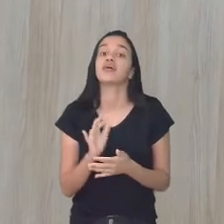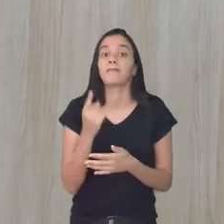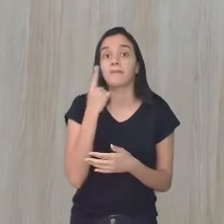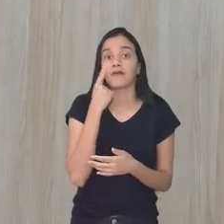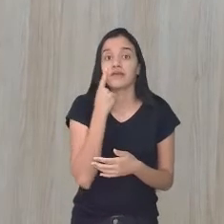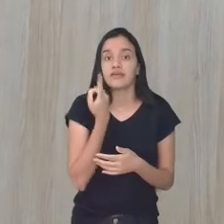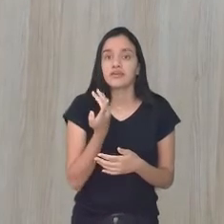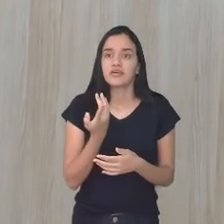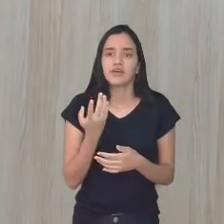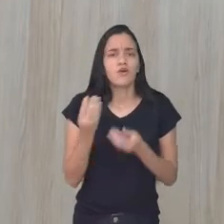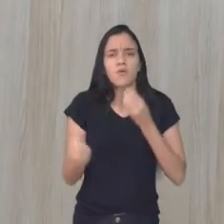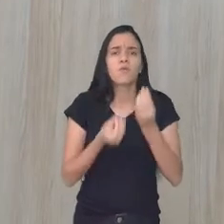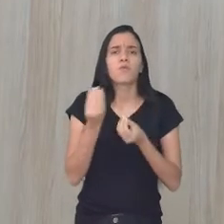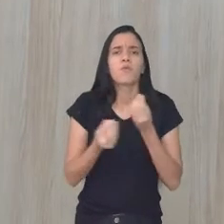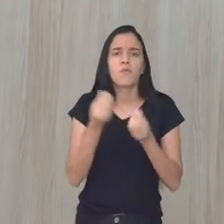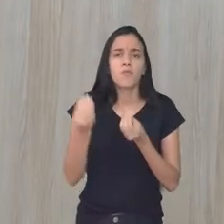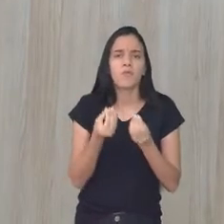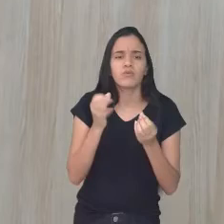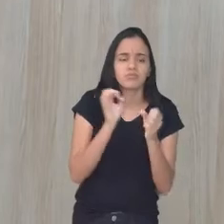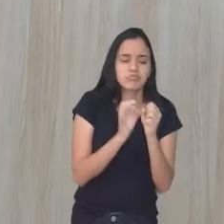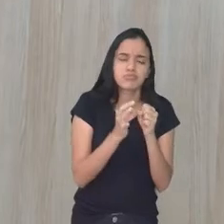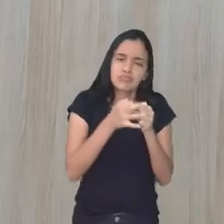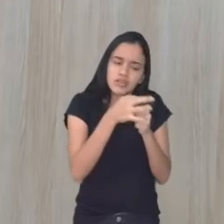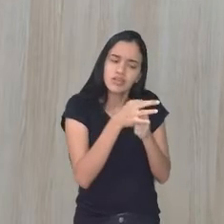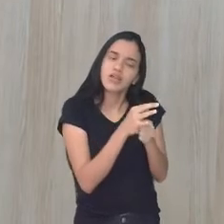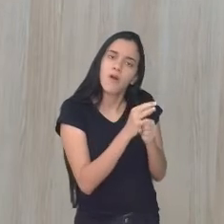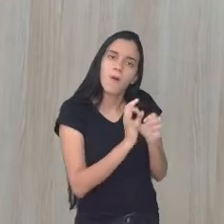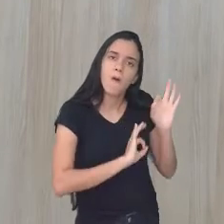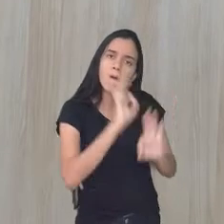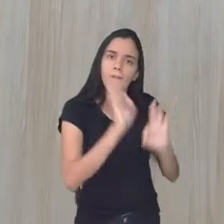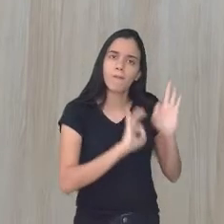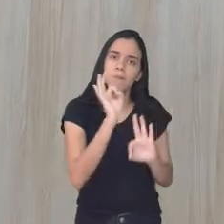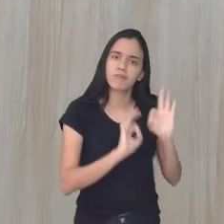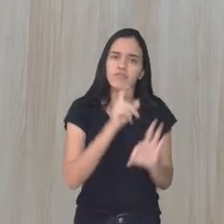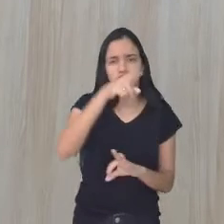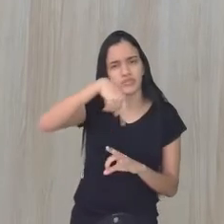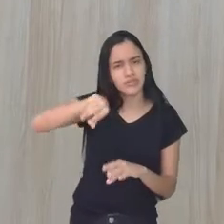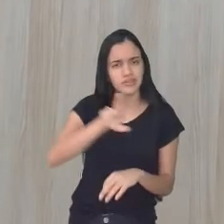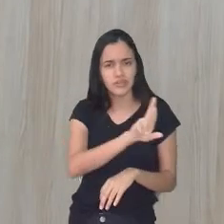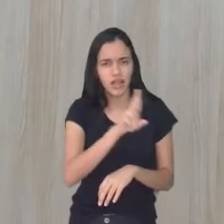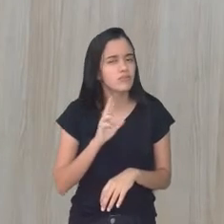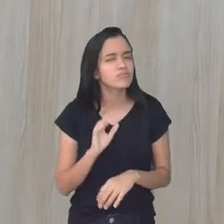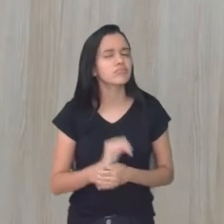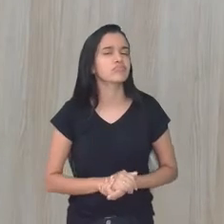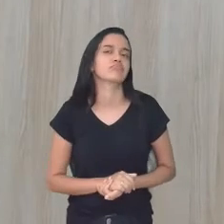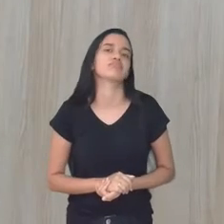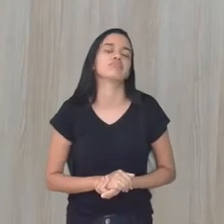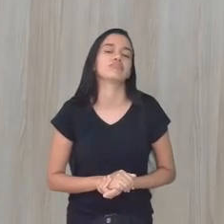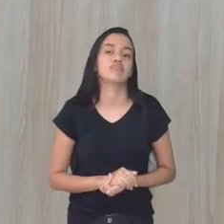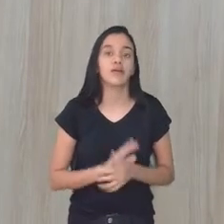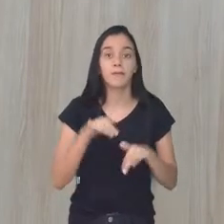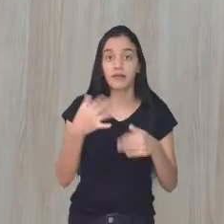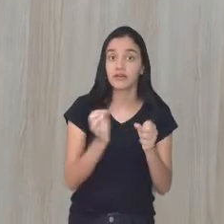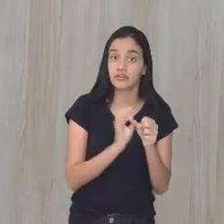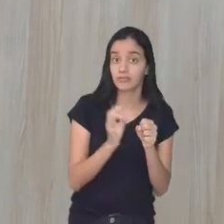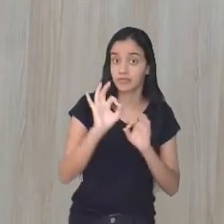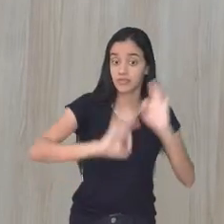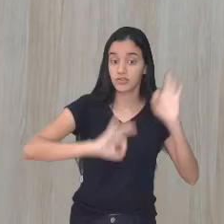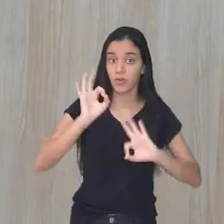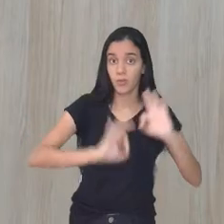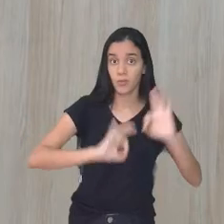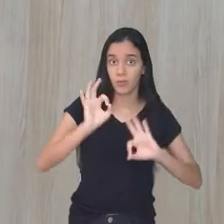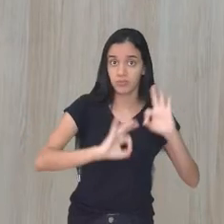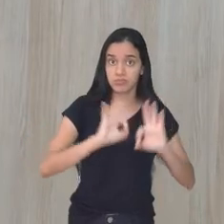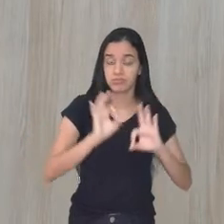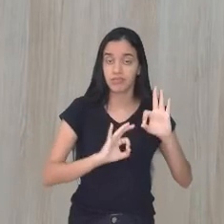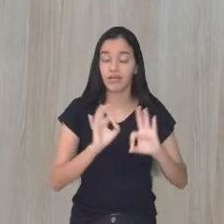e aí? Como as células se organizam para formar o corpo? Será que vocês têm a resposta? Elas se organizam